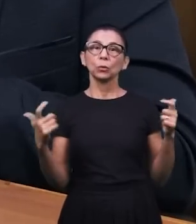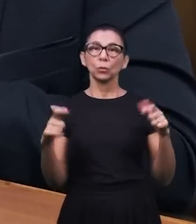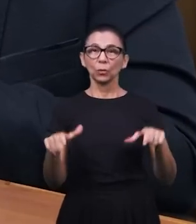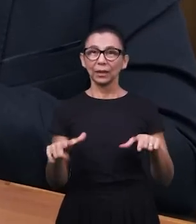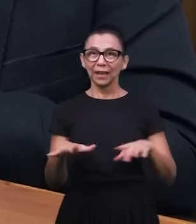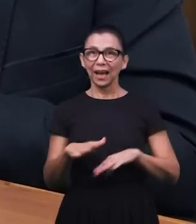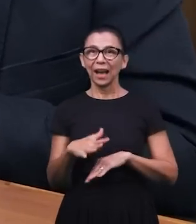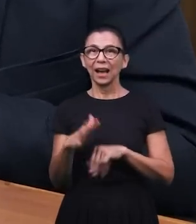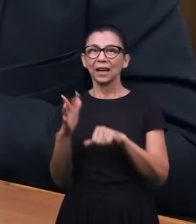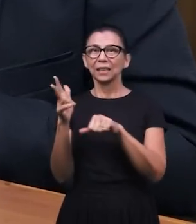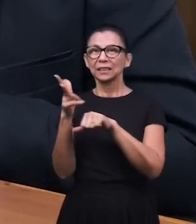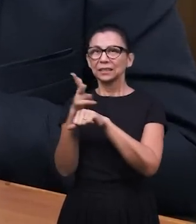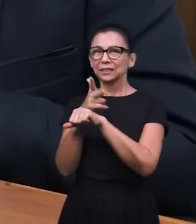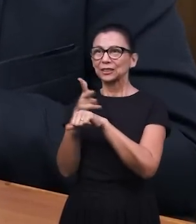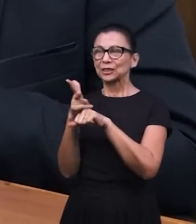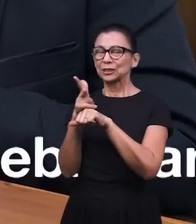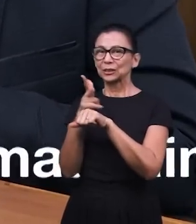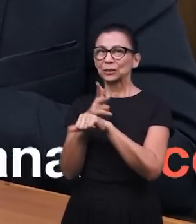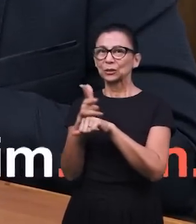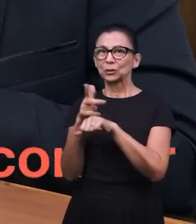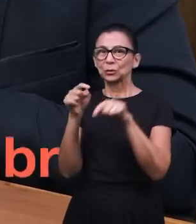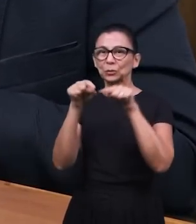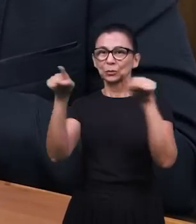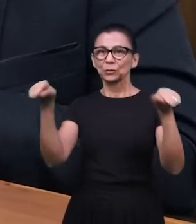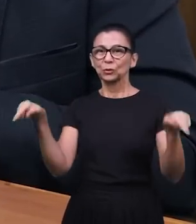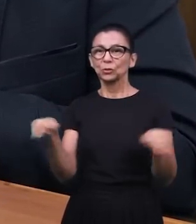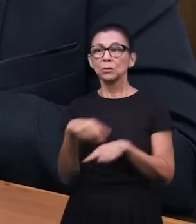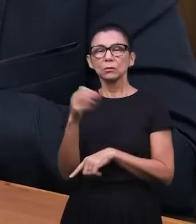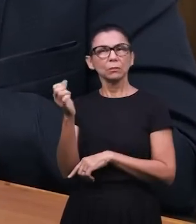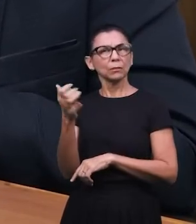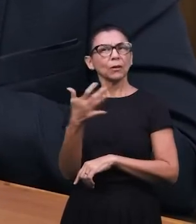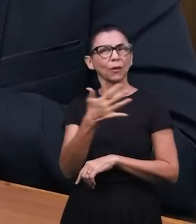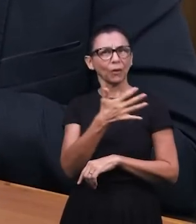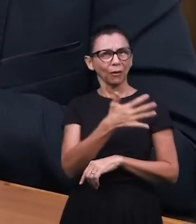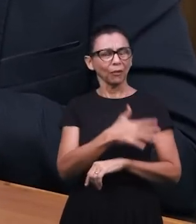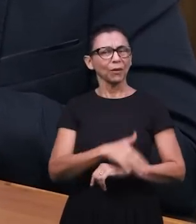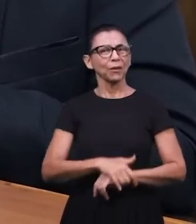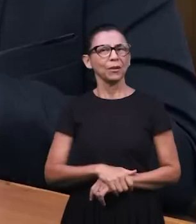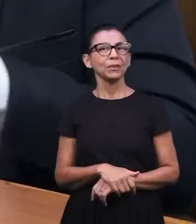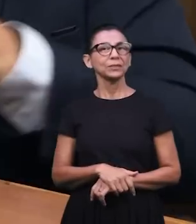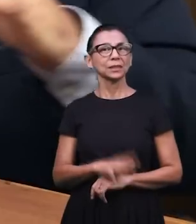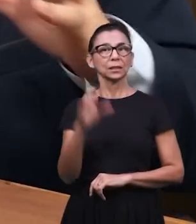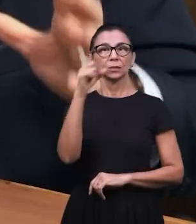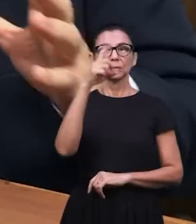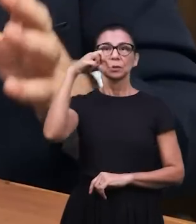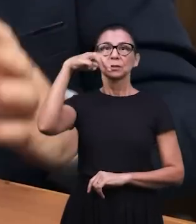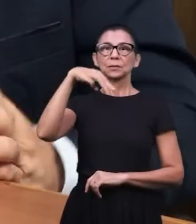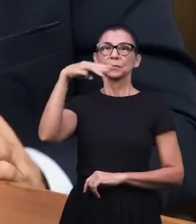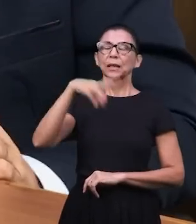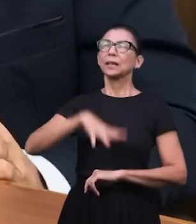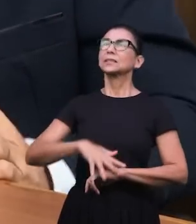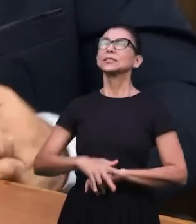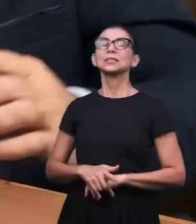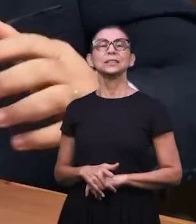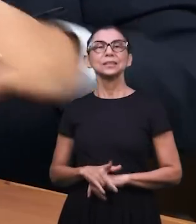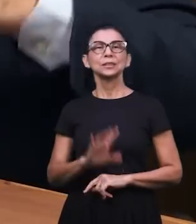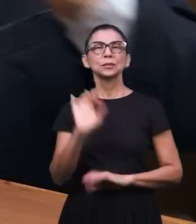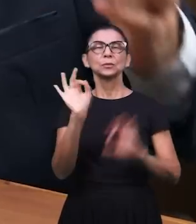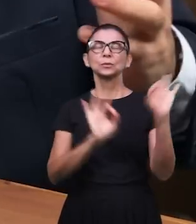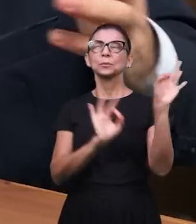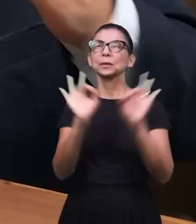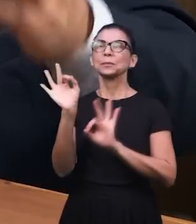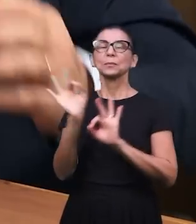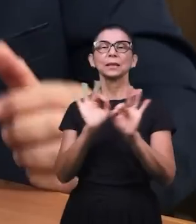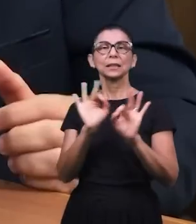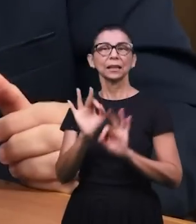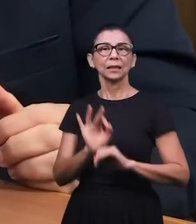dos nossos novos estúdios aqui no Manaim de Domingos Martins, que foram instalados aqui para a gente ter mais